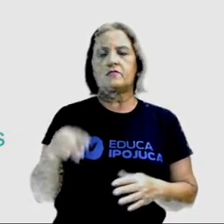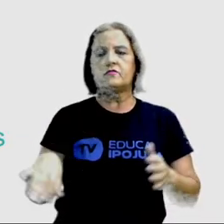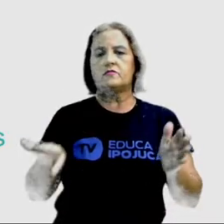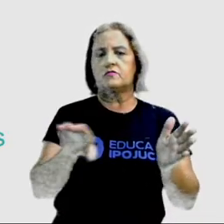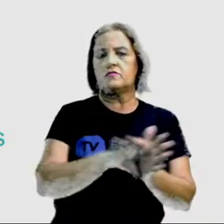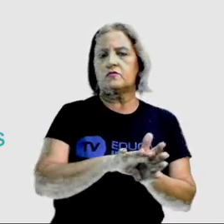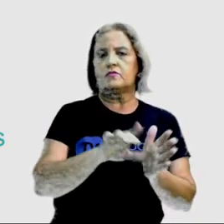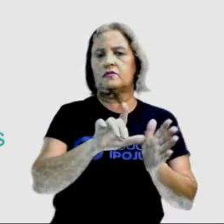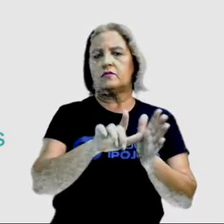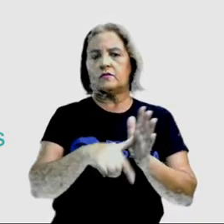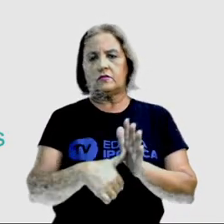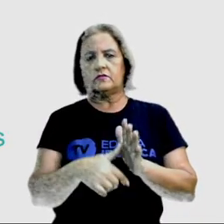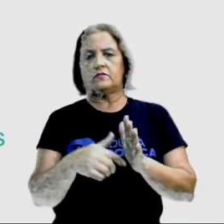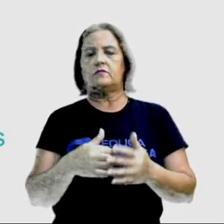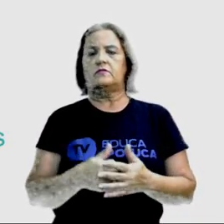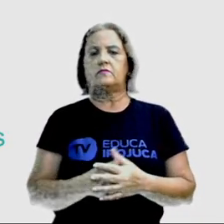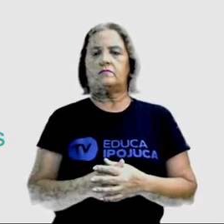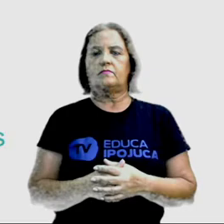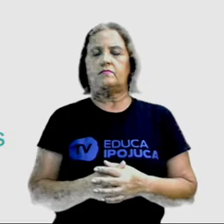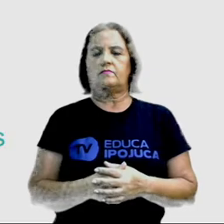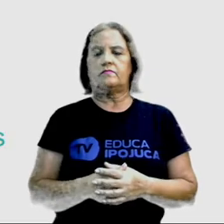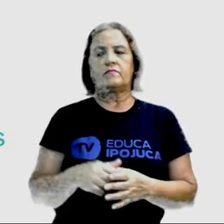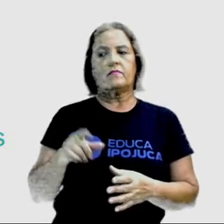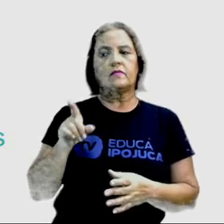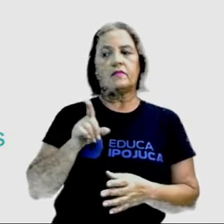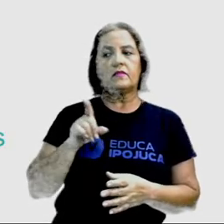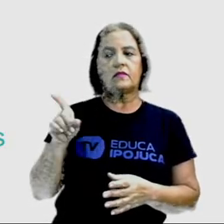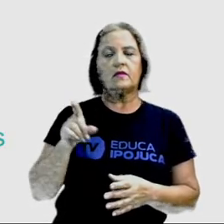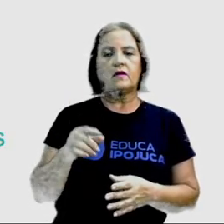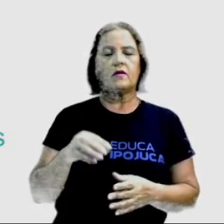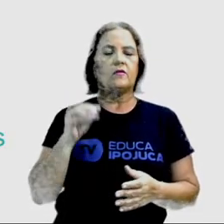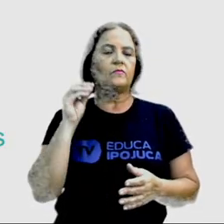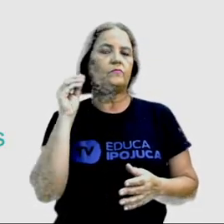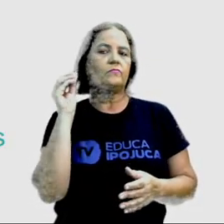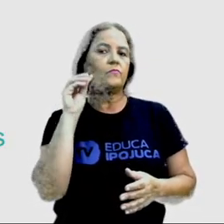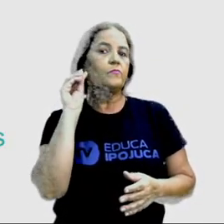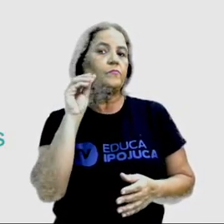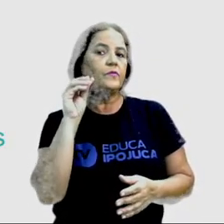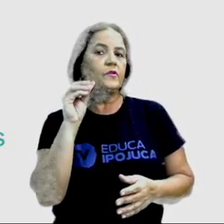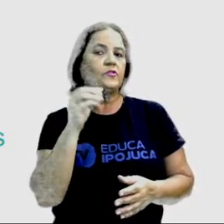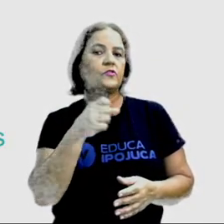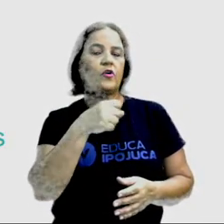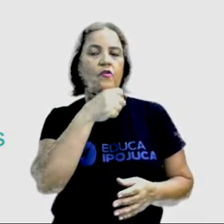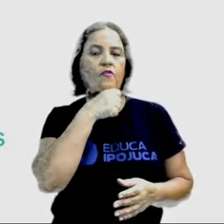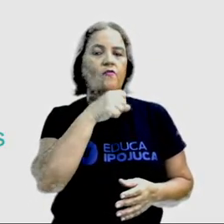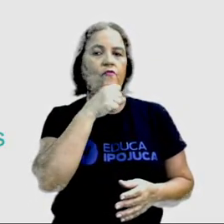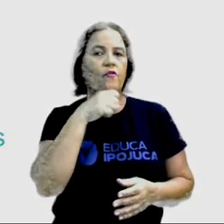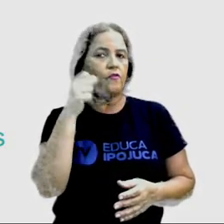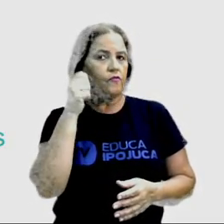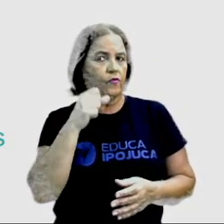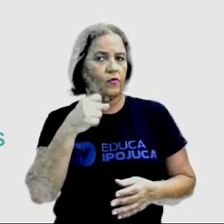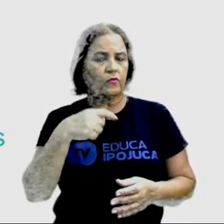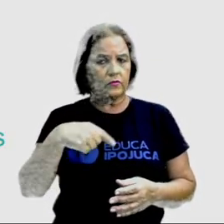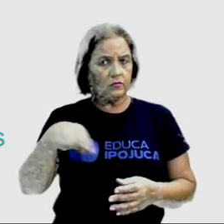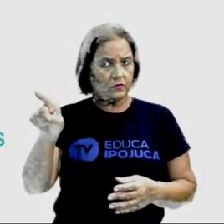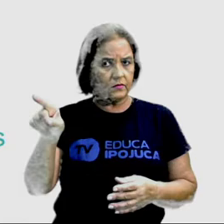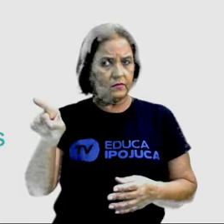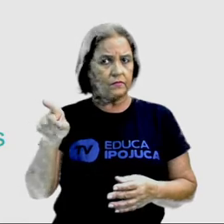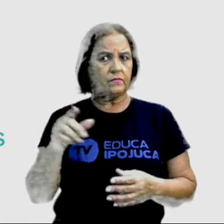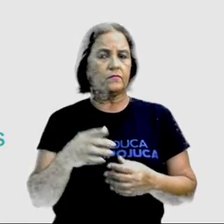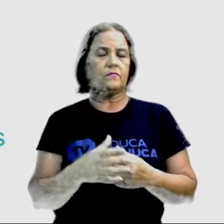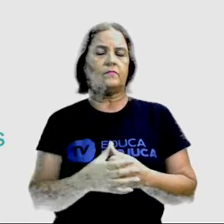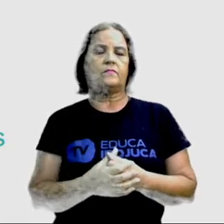Hungry Man before leaving ela beija a sua avó quando ela sai é e das